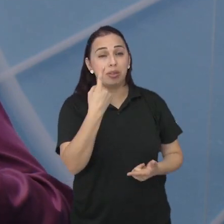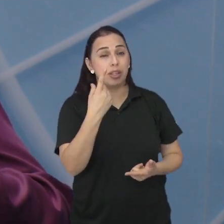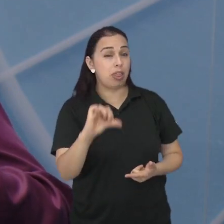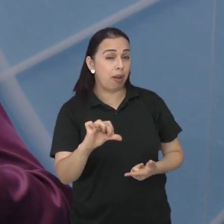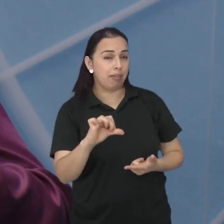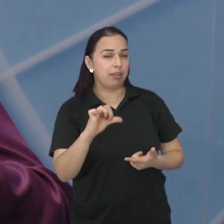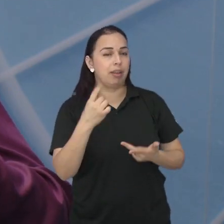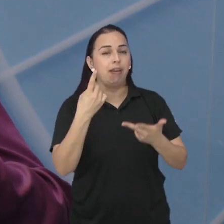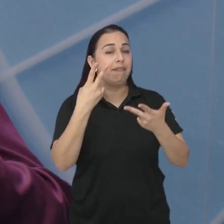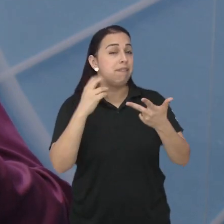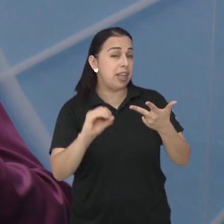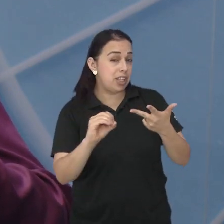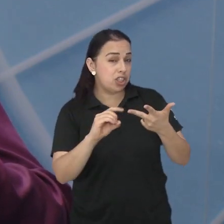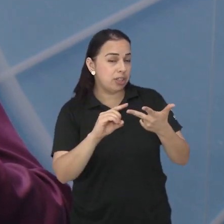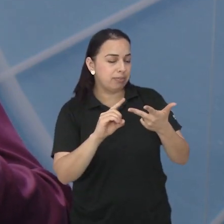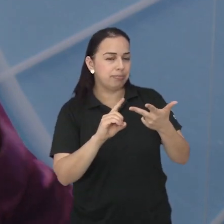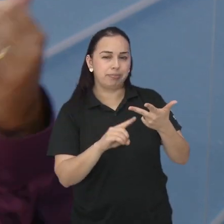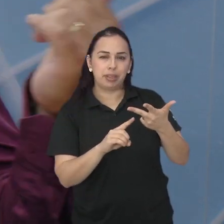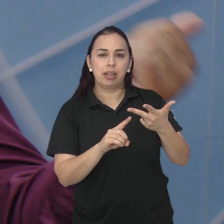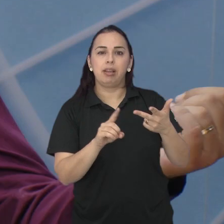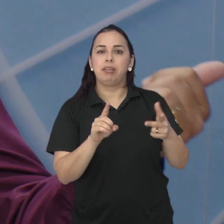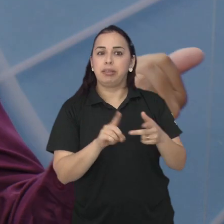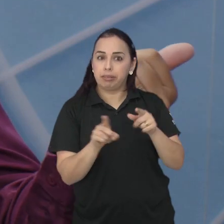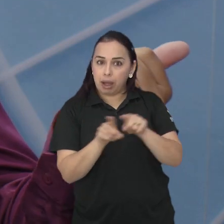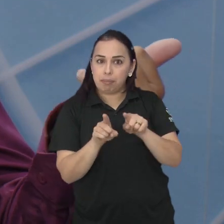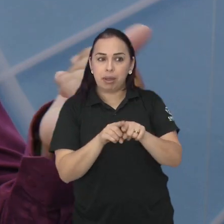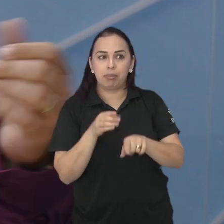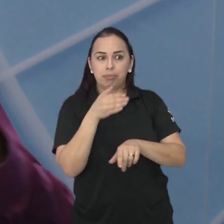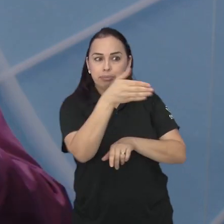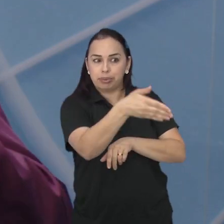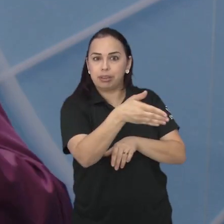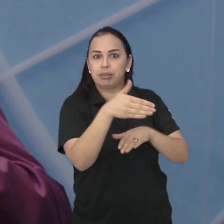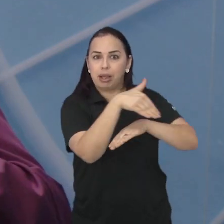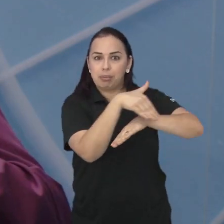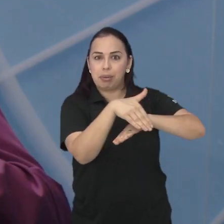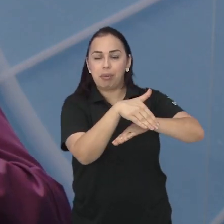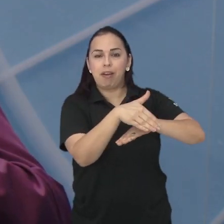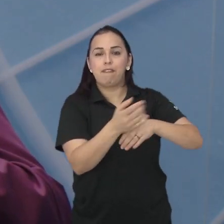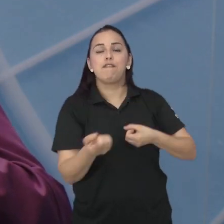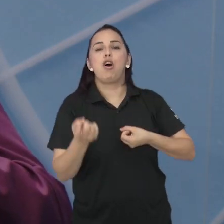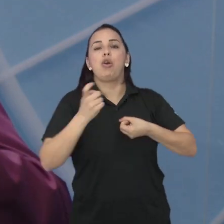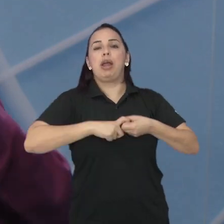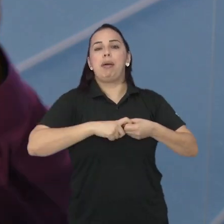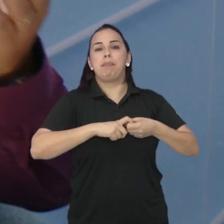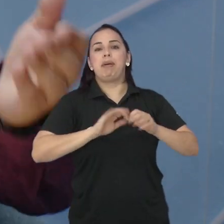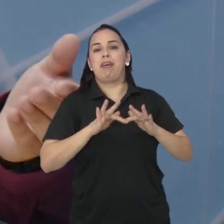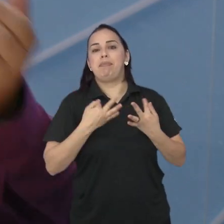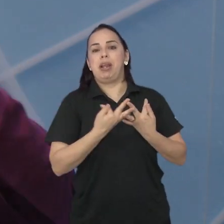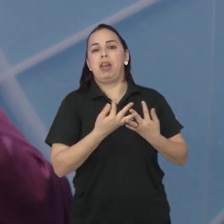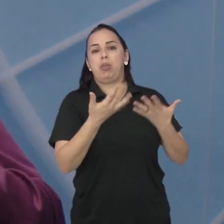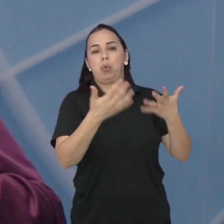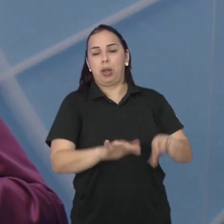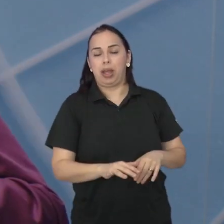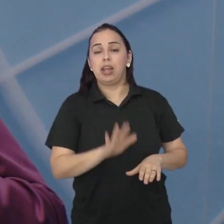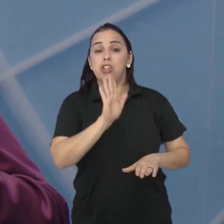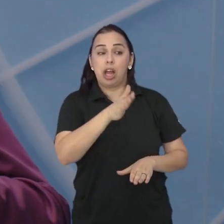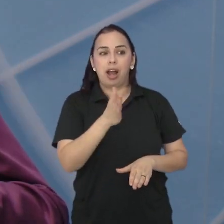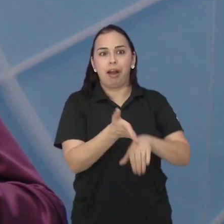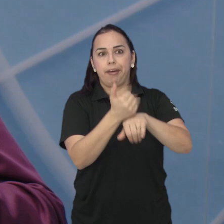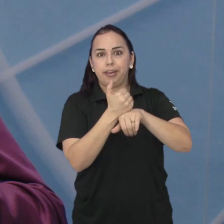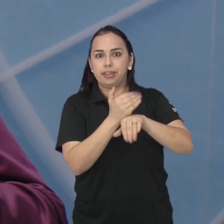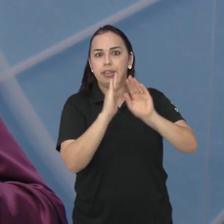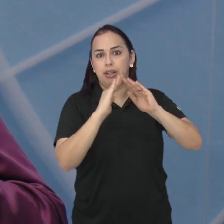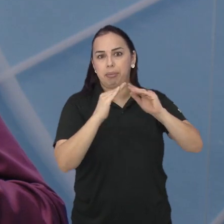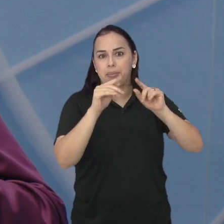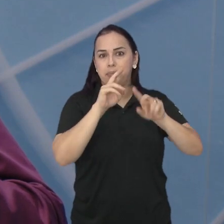20 anos, que por N motivos também foi para a situação de rua, mas eles não querem sair. Já às vezes passou em cárcere,